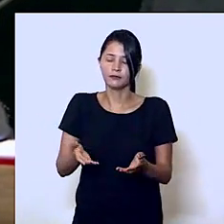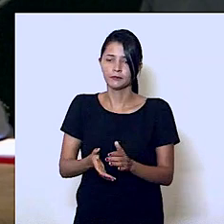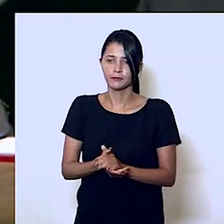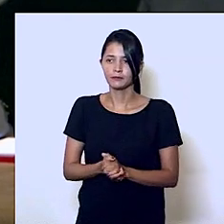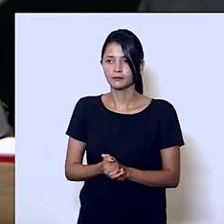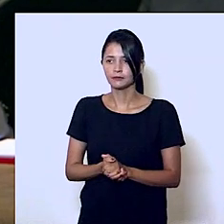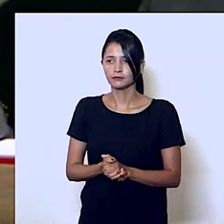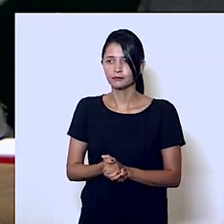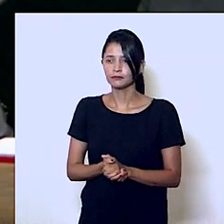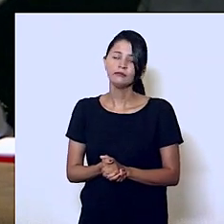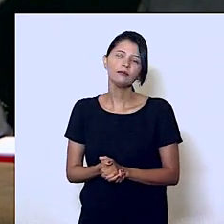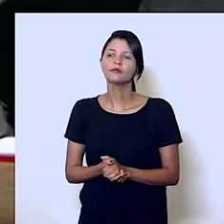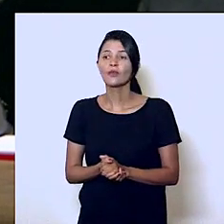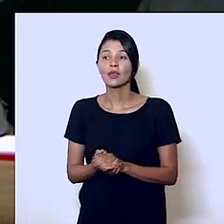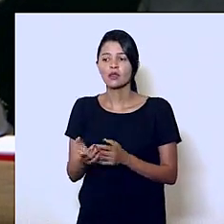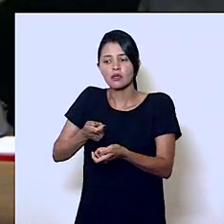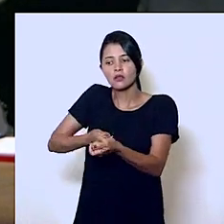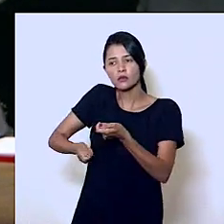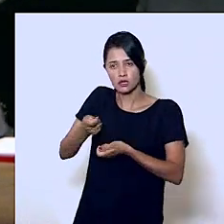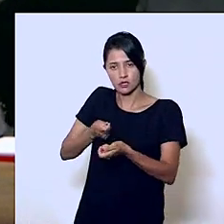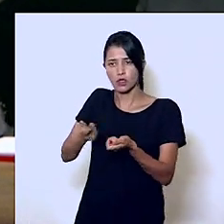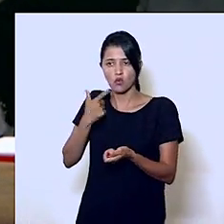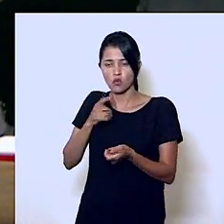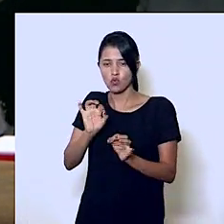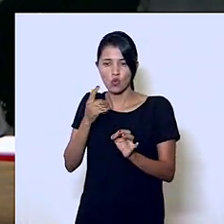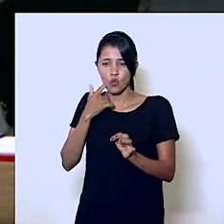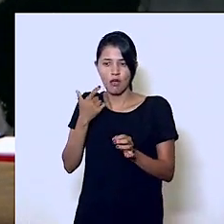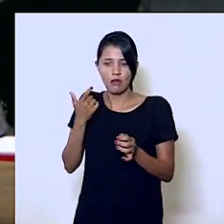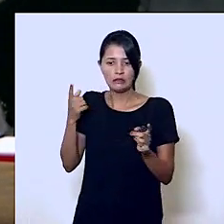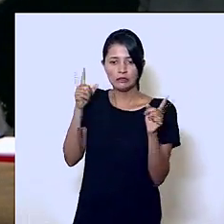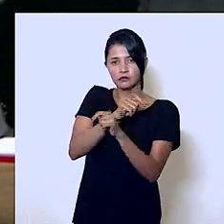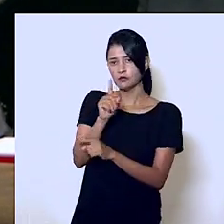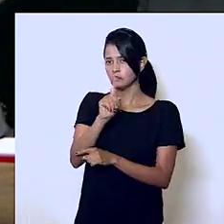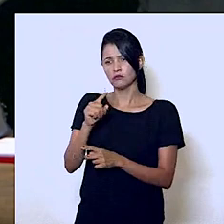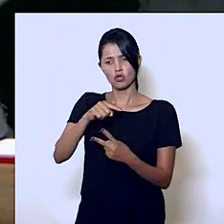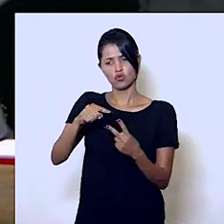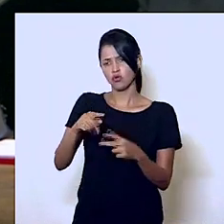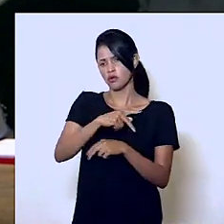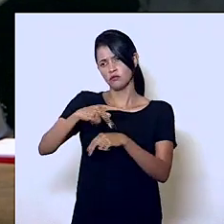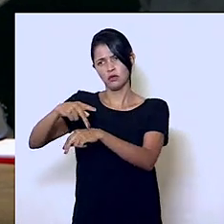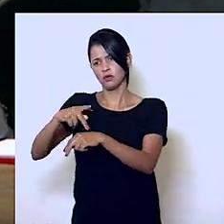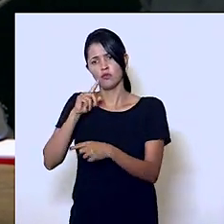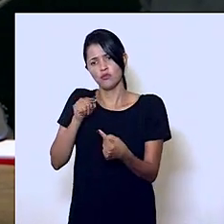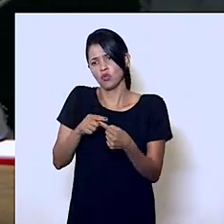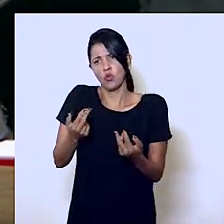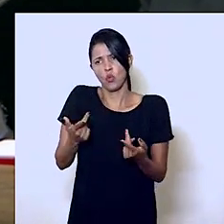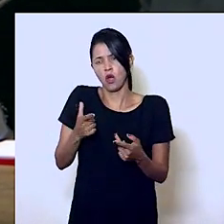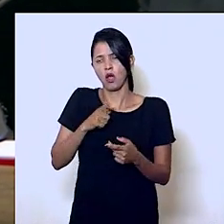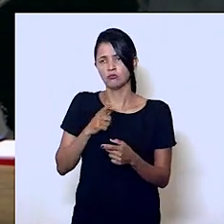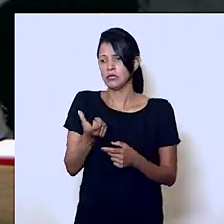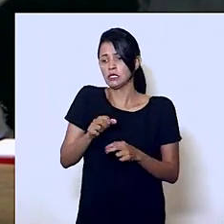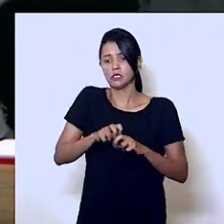E a negociação em si não é muito complicada, porque os dois países queriam a mesma coisa, vamos reatar, se você senta numa mesa para reatar, você acaba reatando.